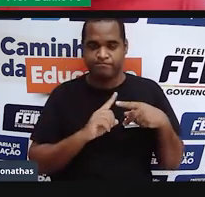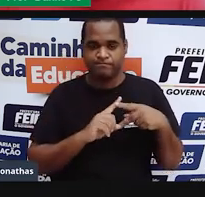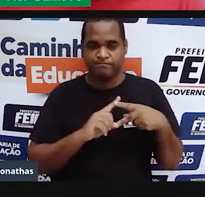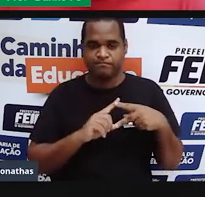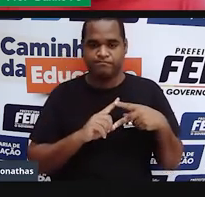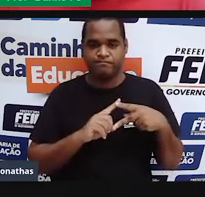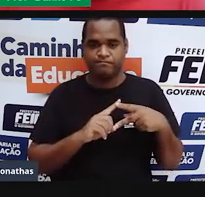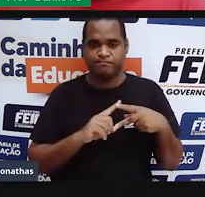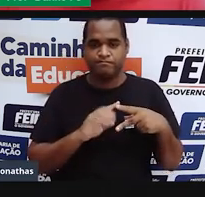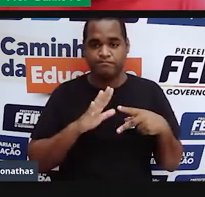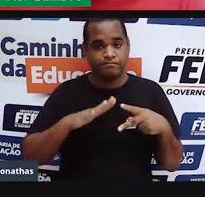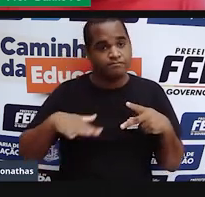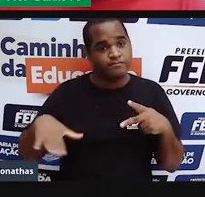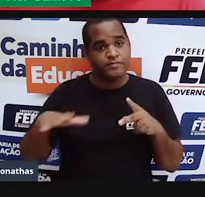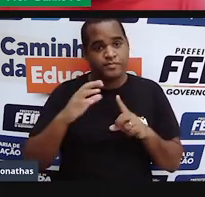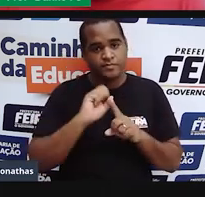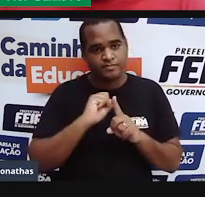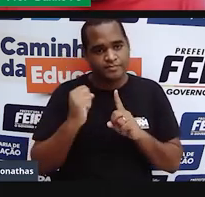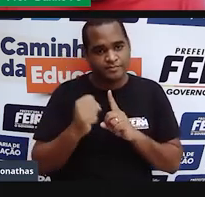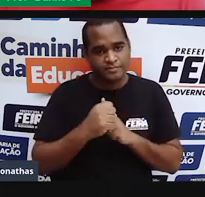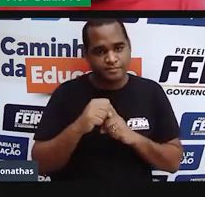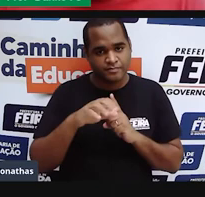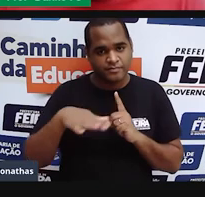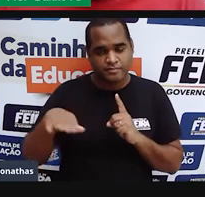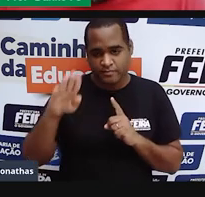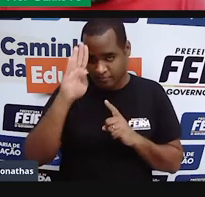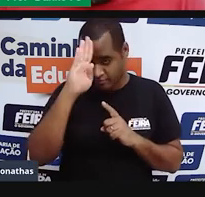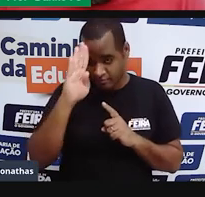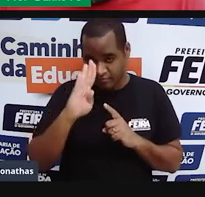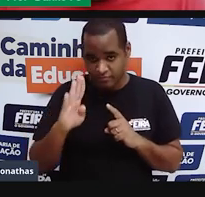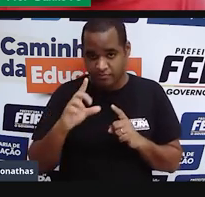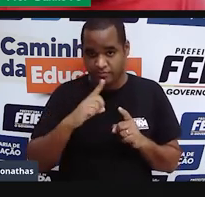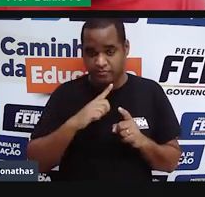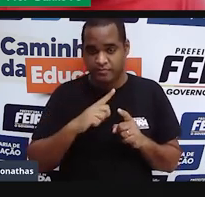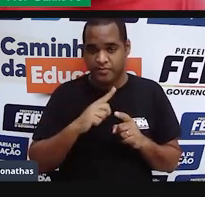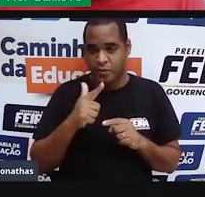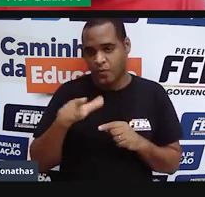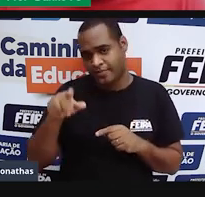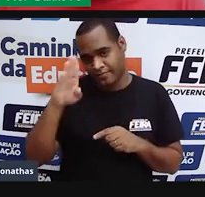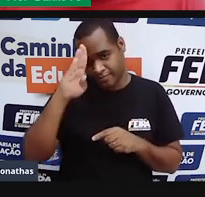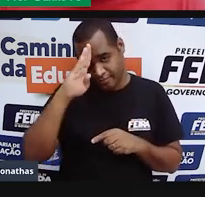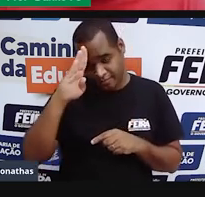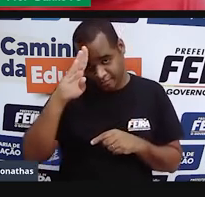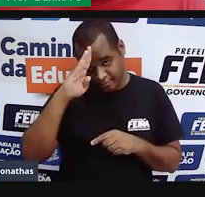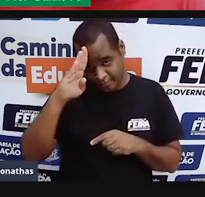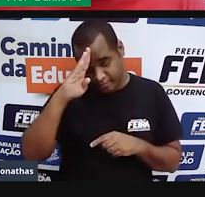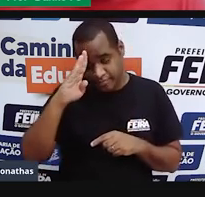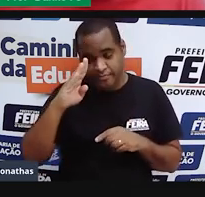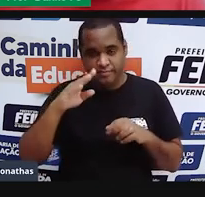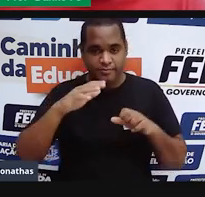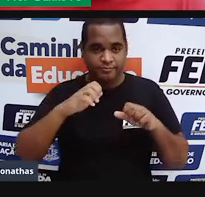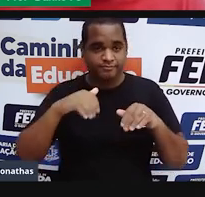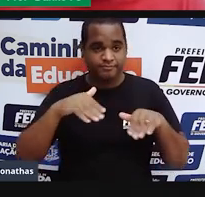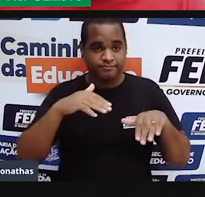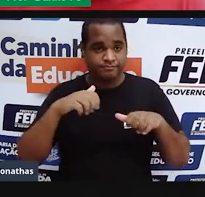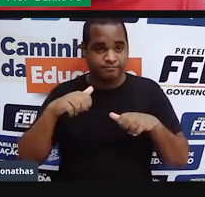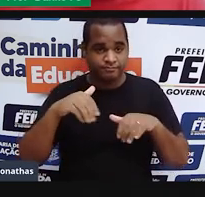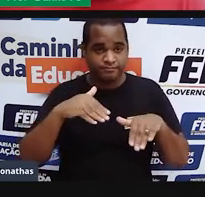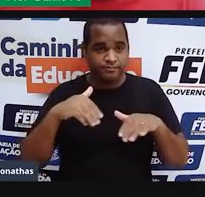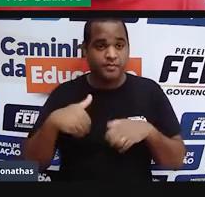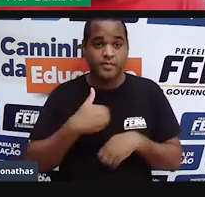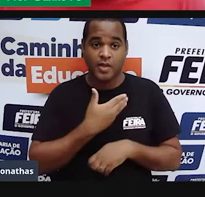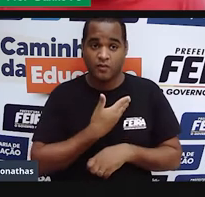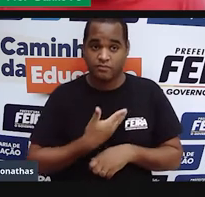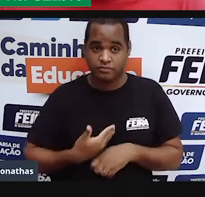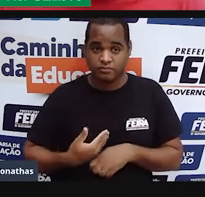uma militarização da sociedade brasileira e um aumento da influência dos militares dentro